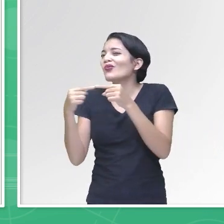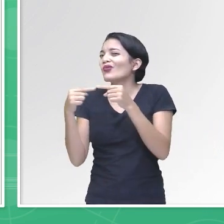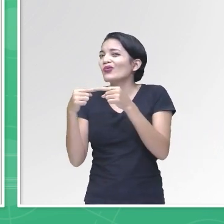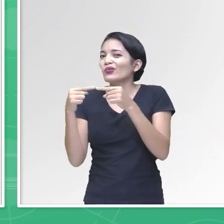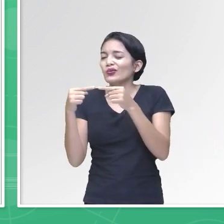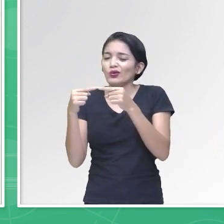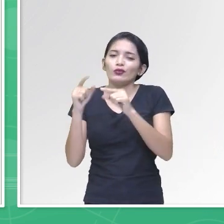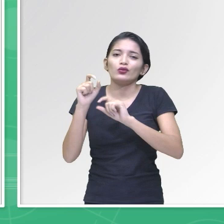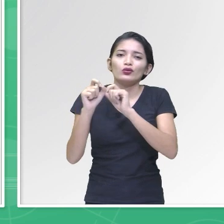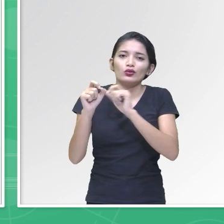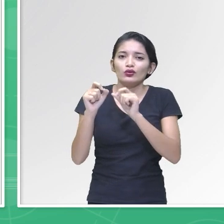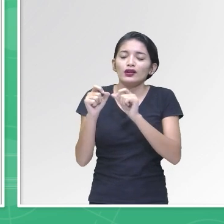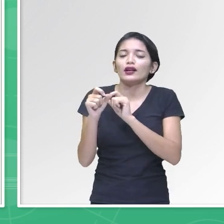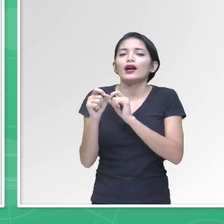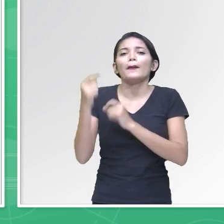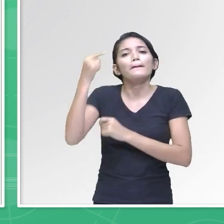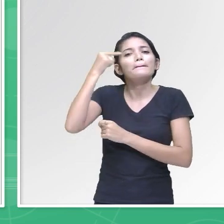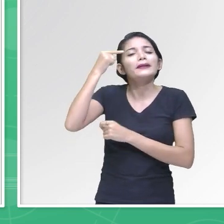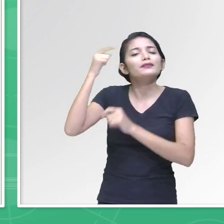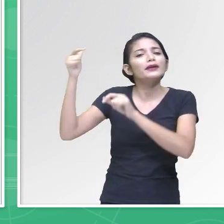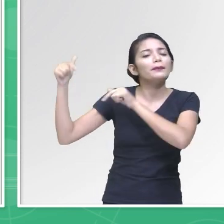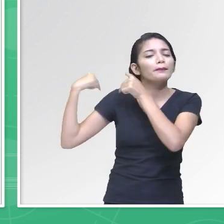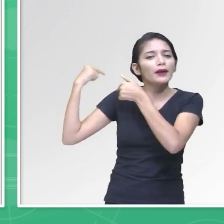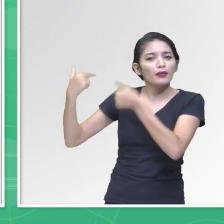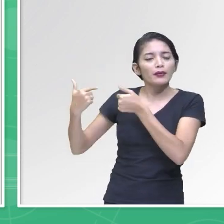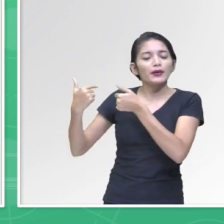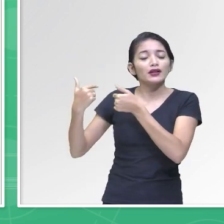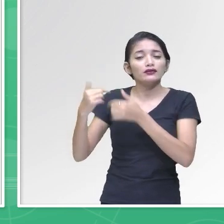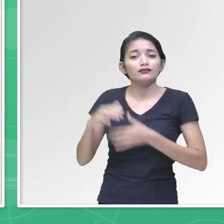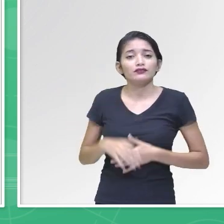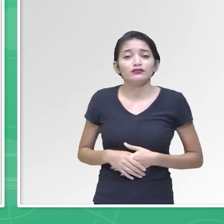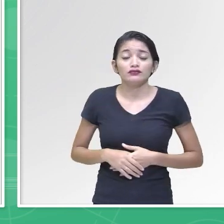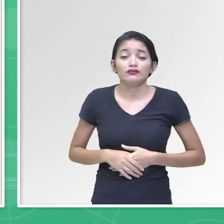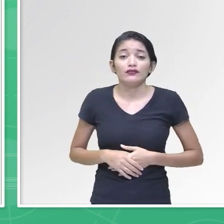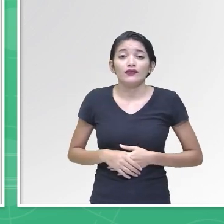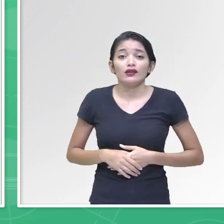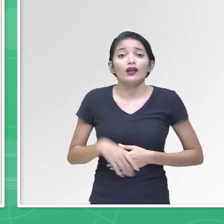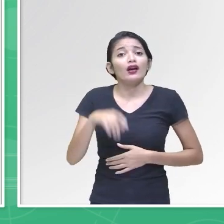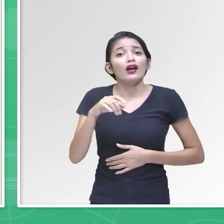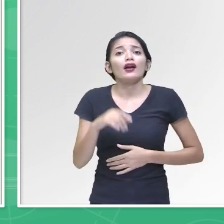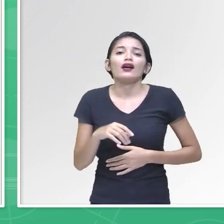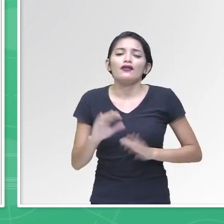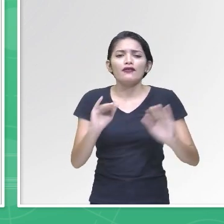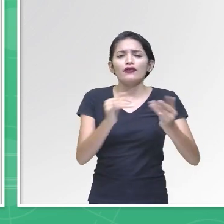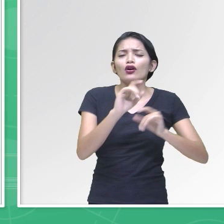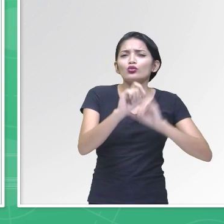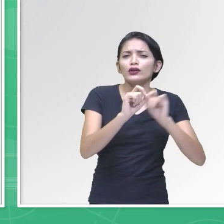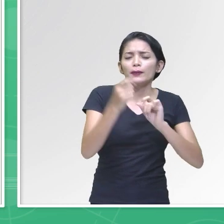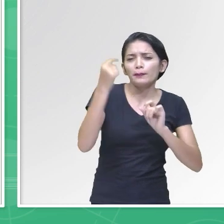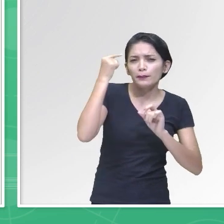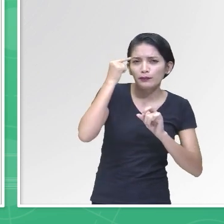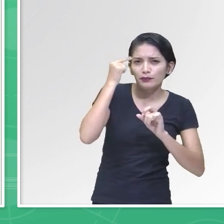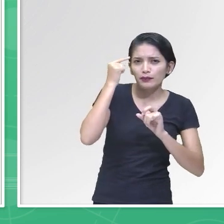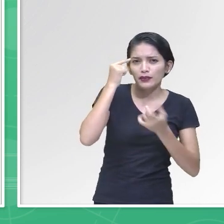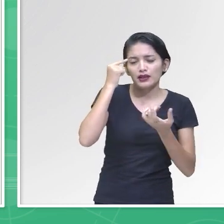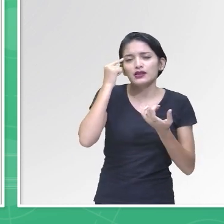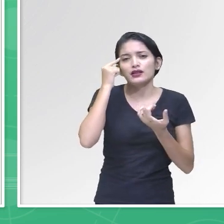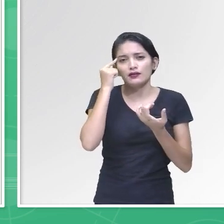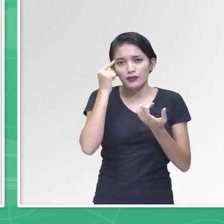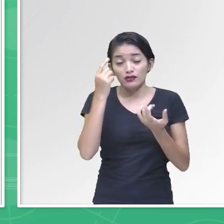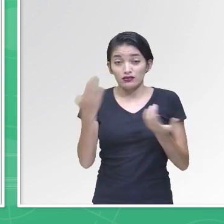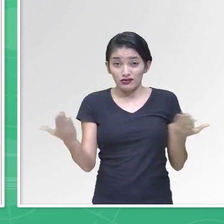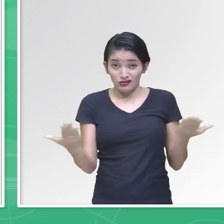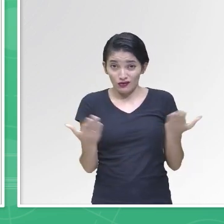à perspectiva tradicional. Ela já corresponde a uma perspectiva